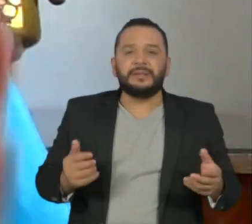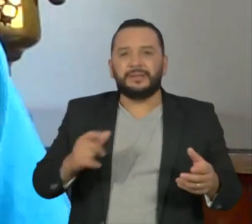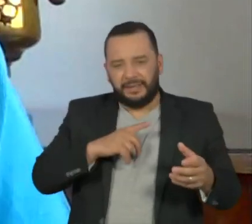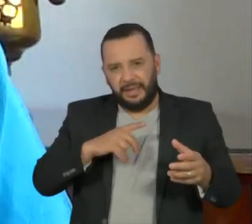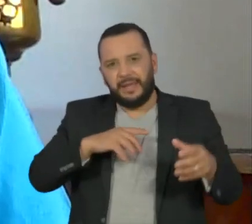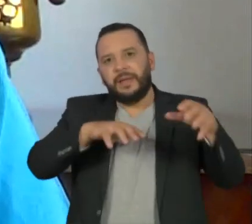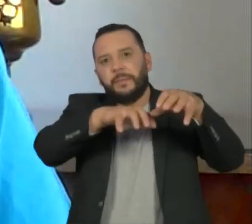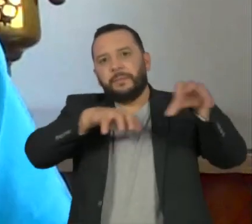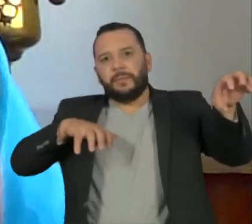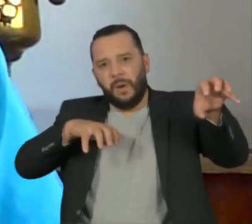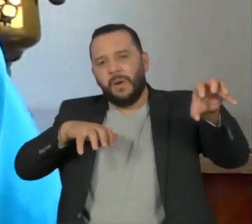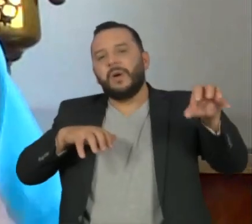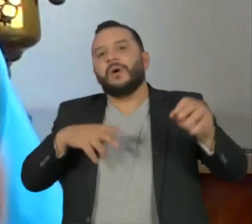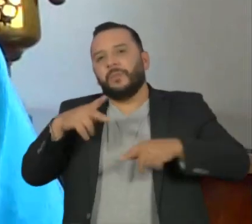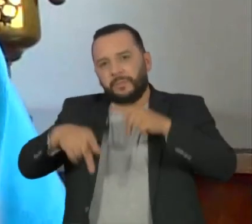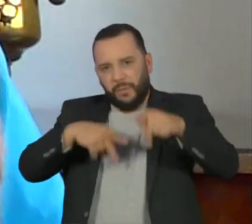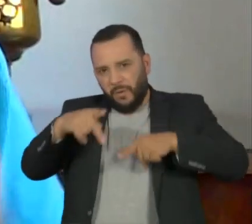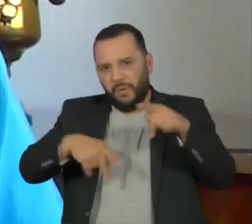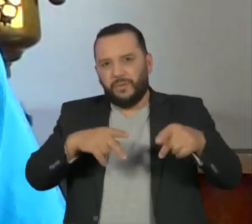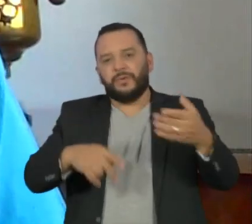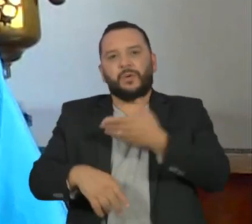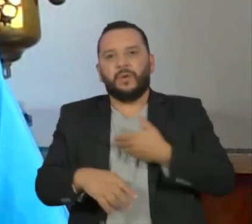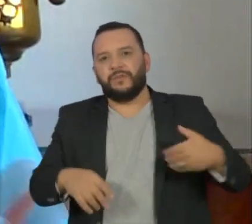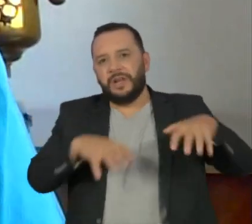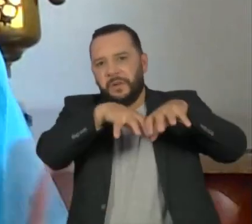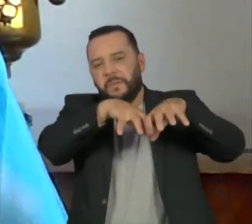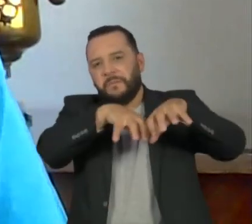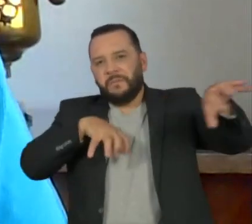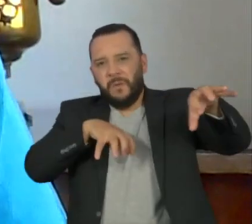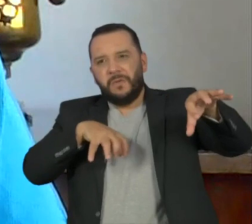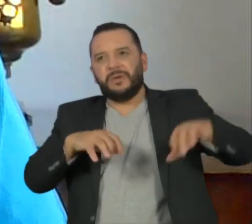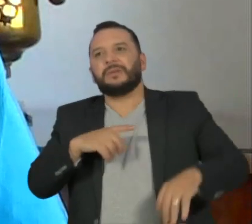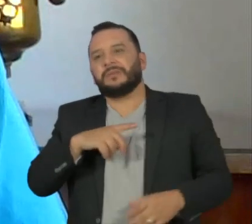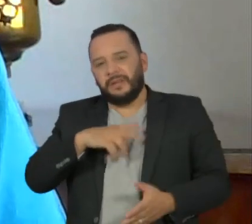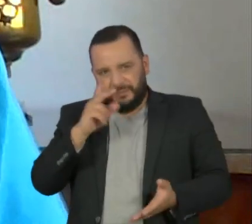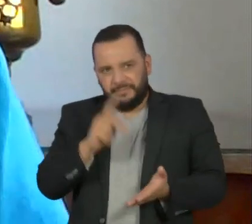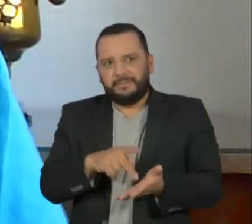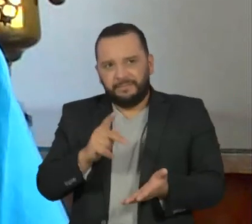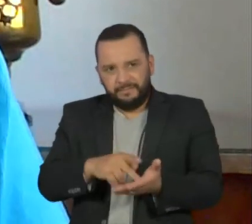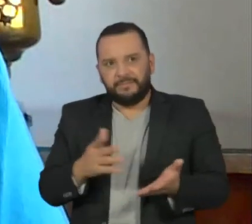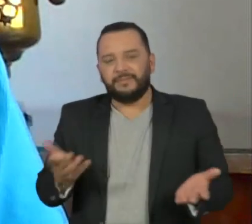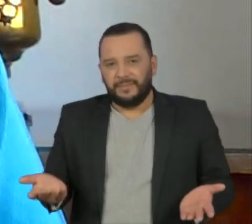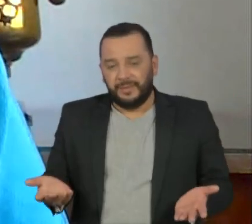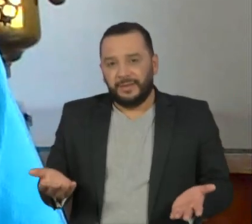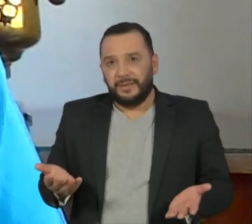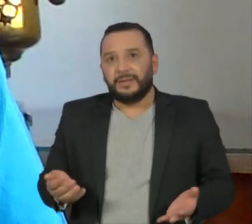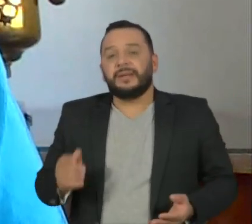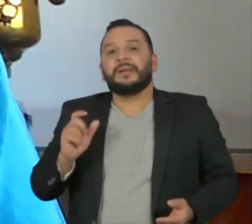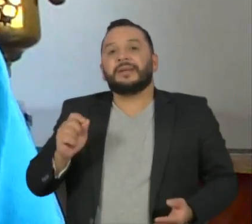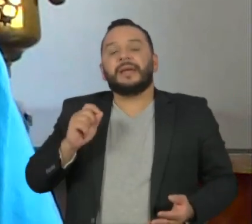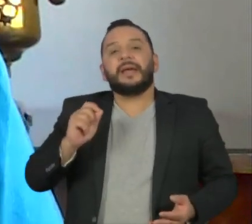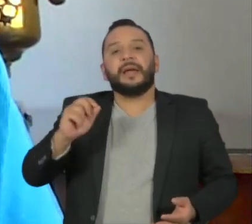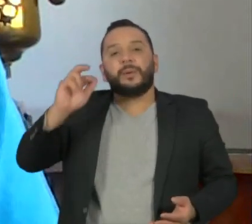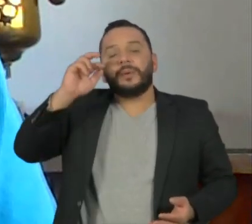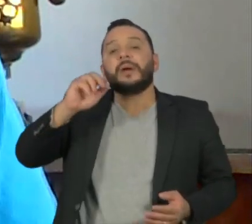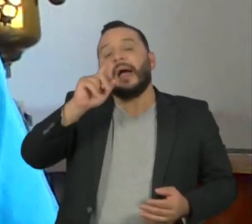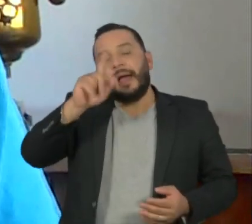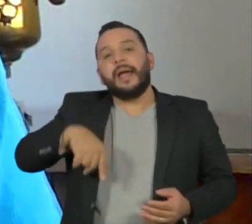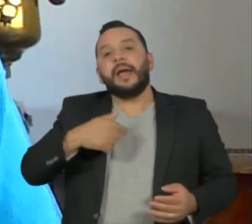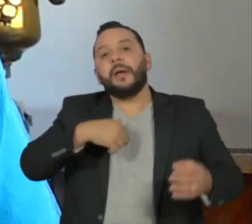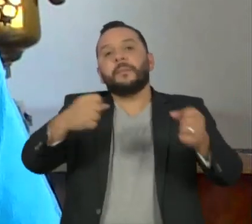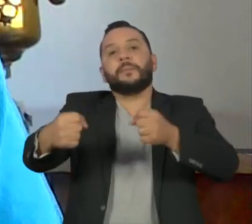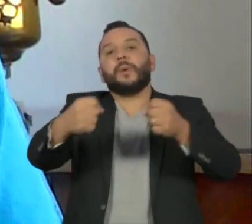nação e o Estado que ainda não foi superado. E verdade seja dita, os donos do poder fazem o